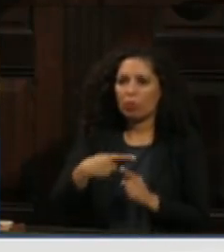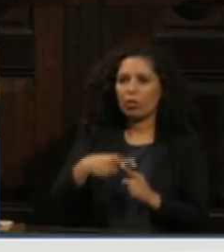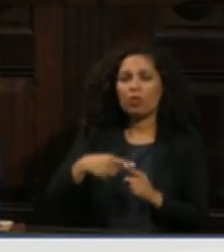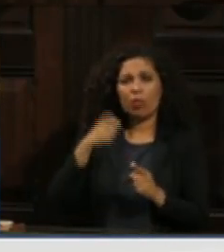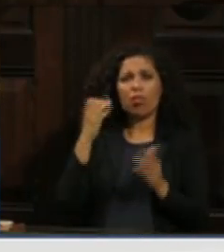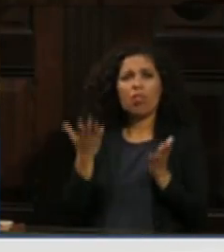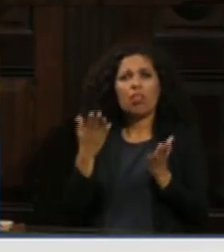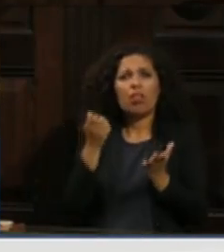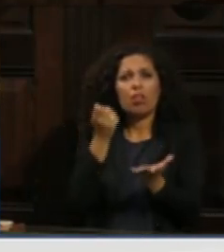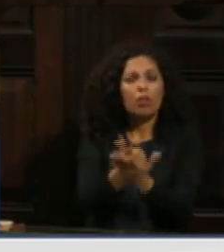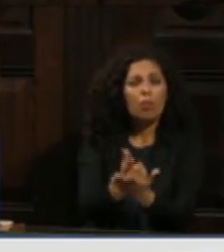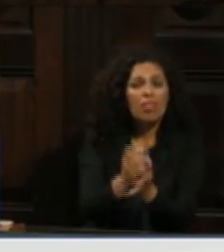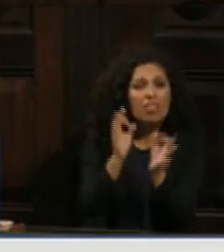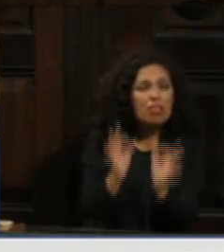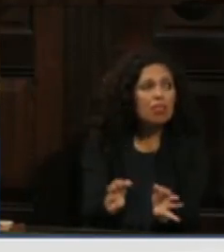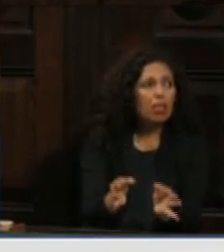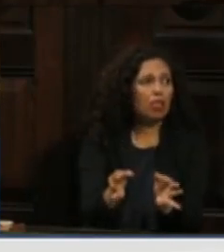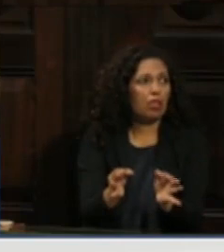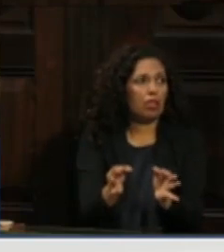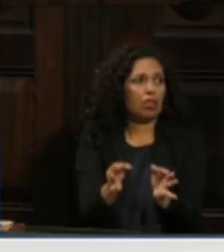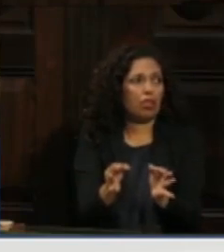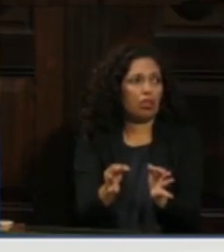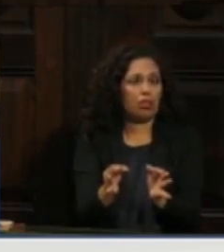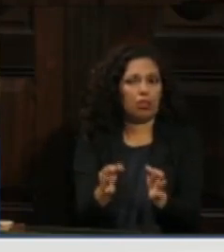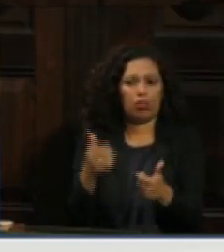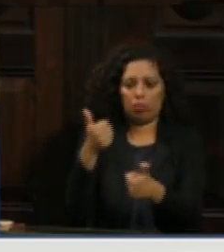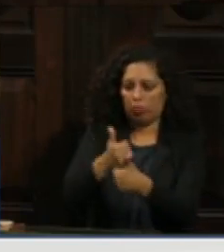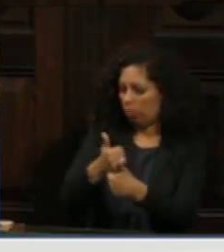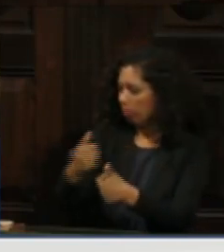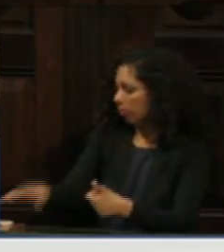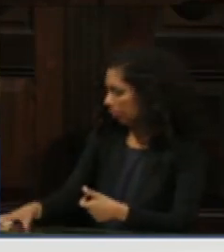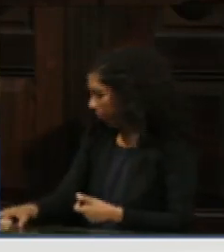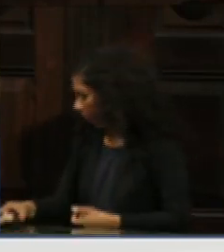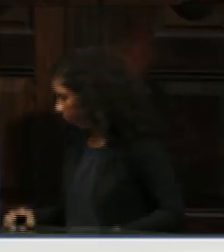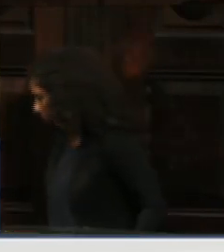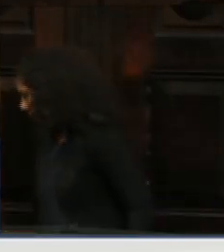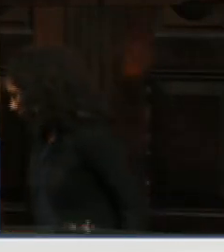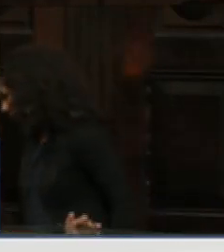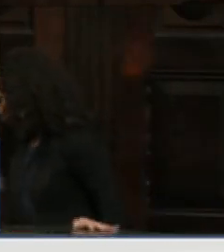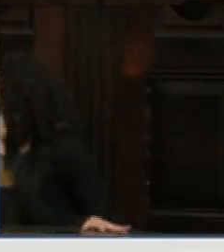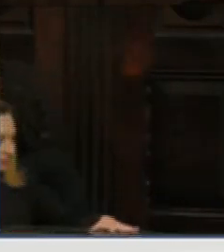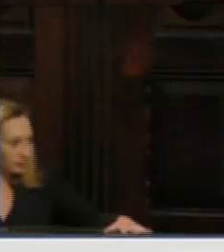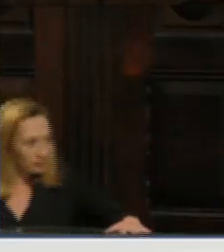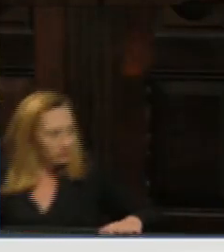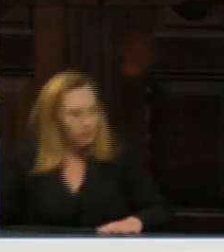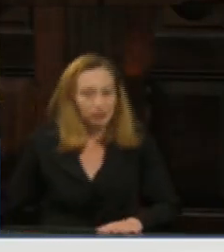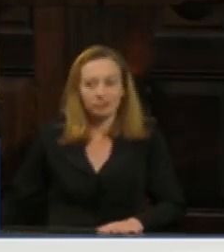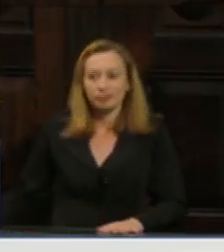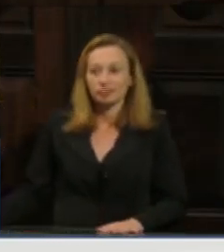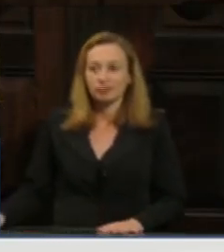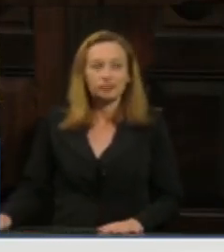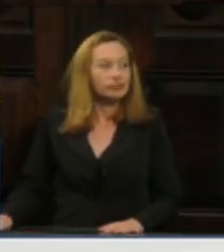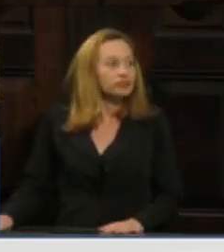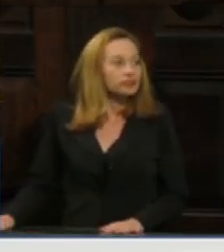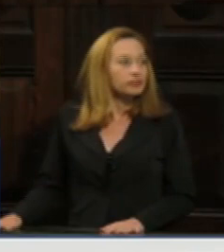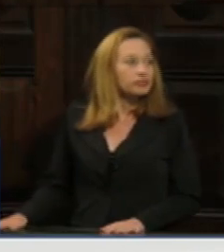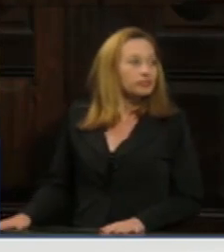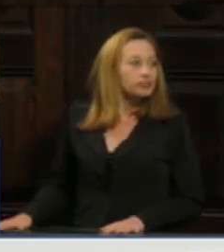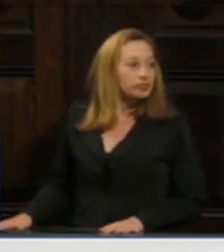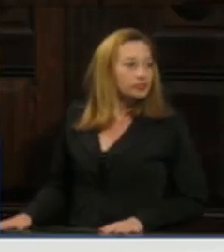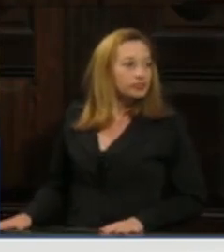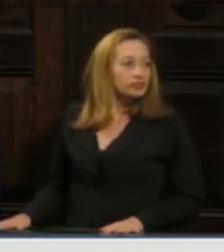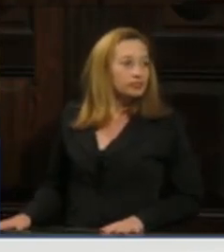virou o contrário, até que se prove o contrário, todos são culpados. E aí eu tenho que falar exatamente da questão do COAF,